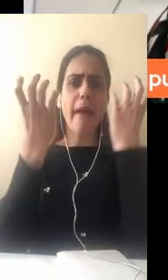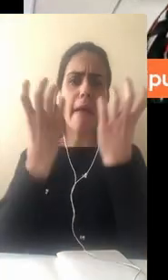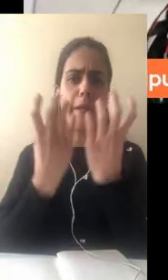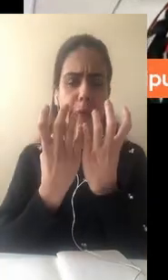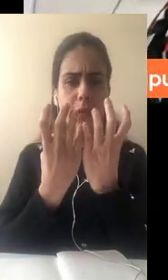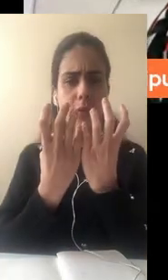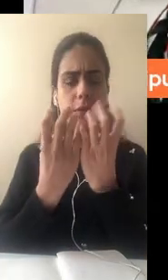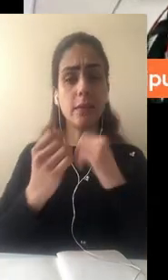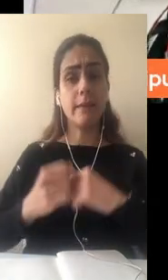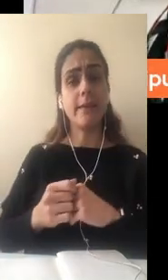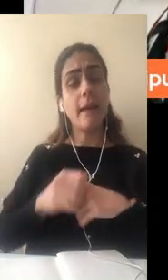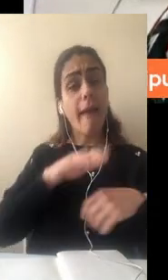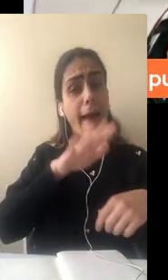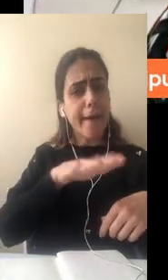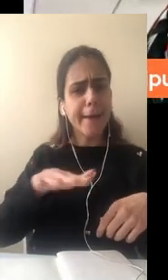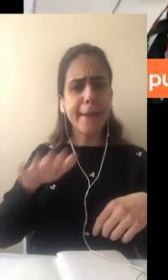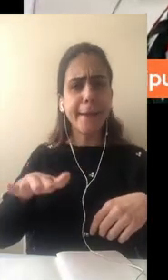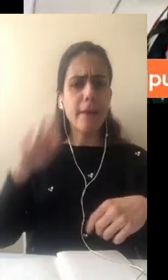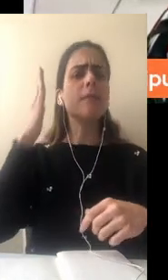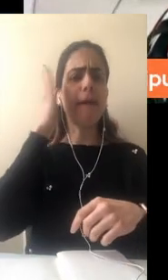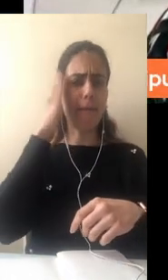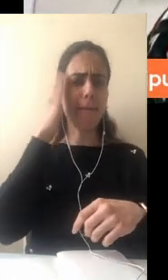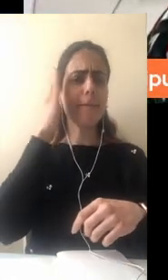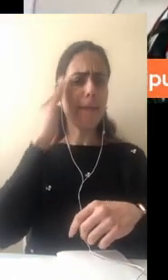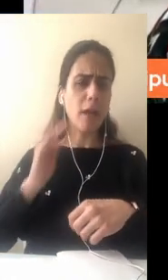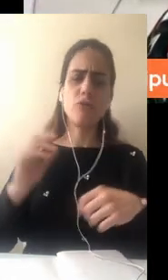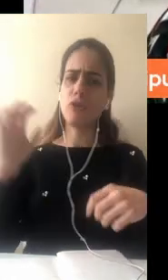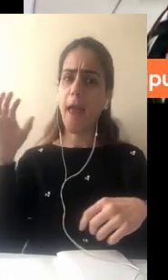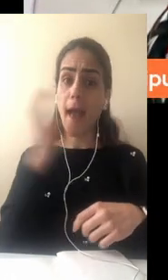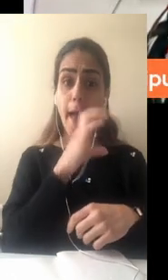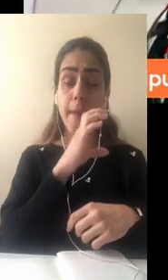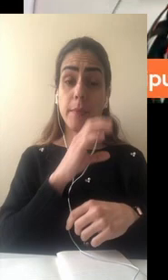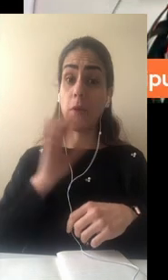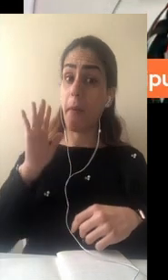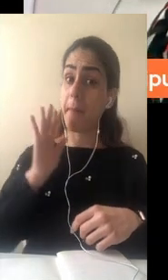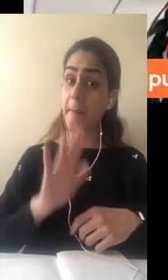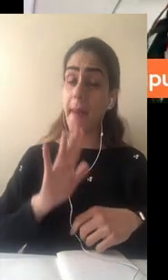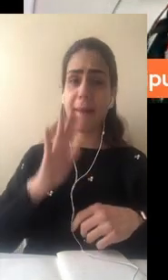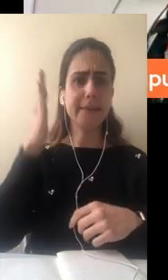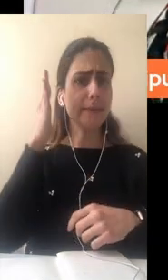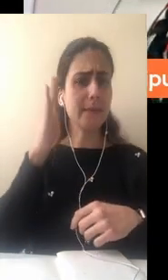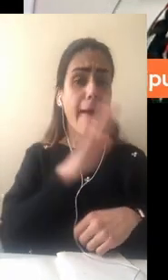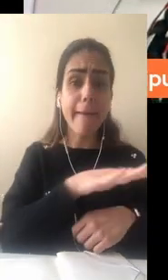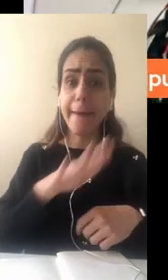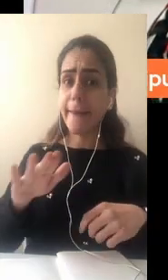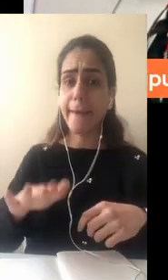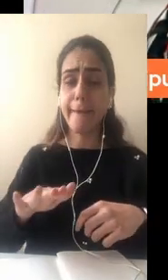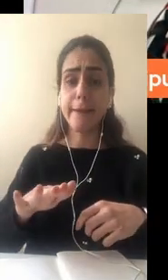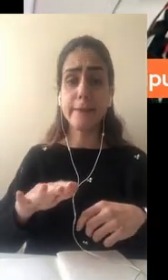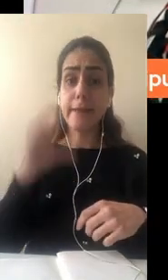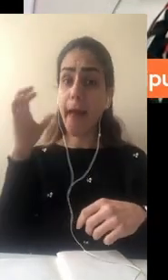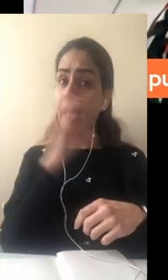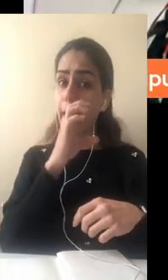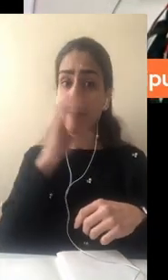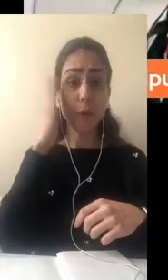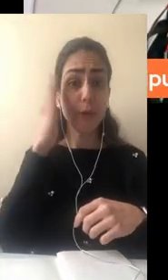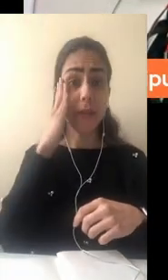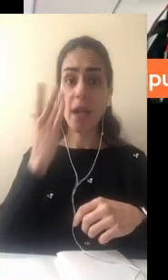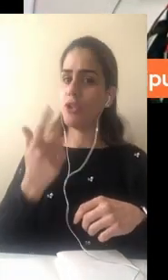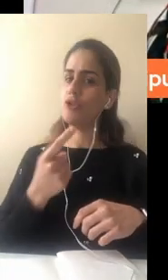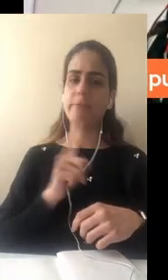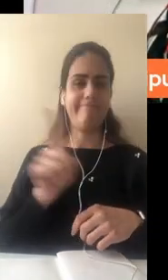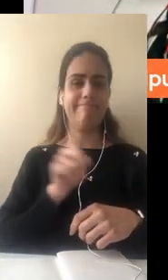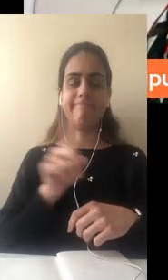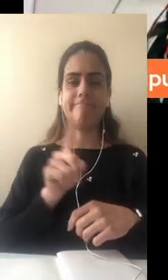de cara facilmente entende, e tem criança que não, né? E aí, o Halloween é de Deus ou não